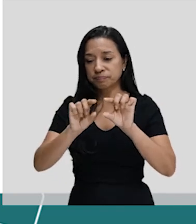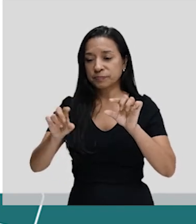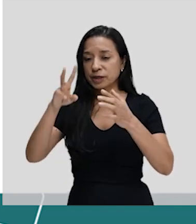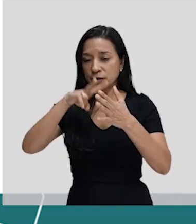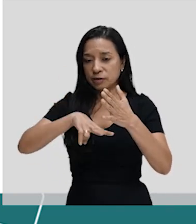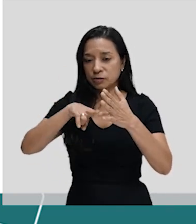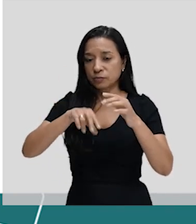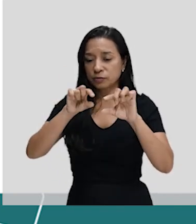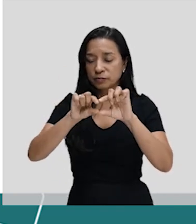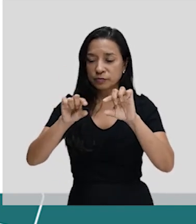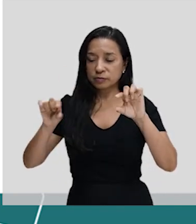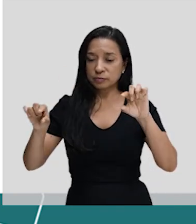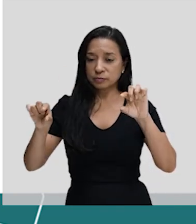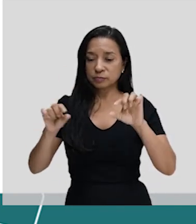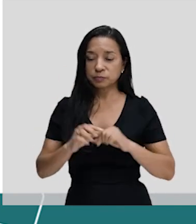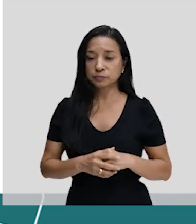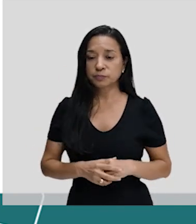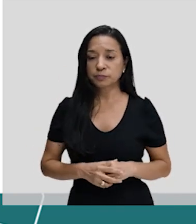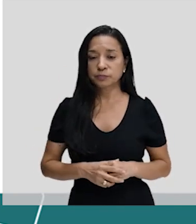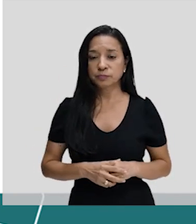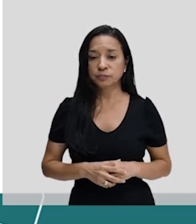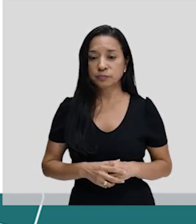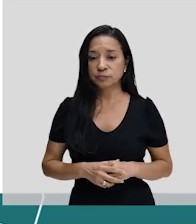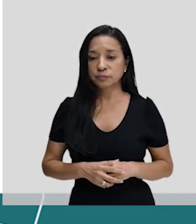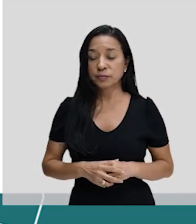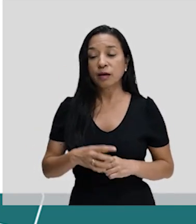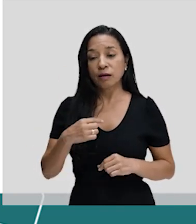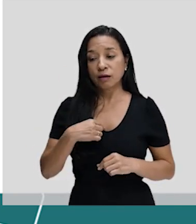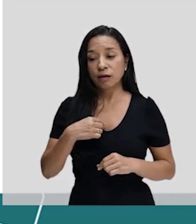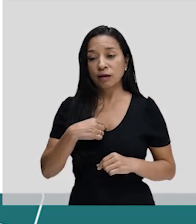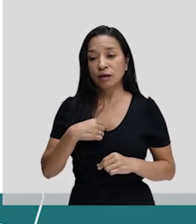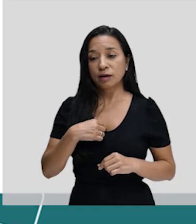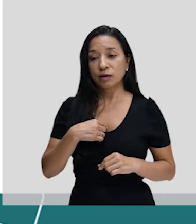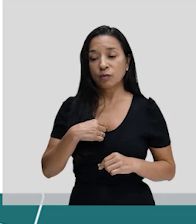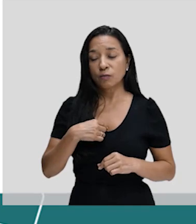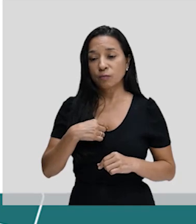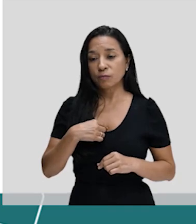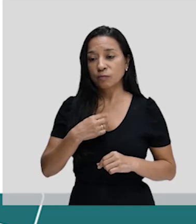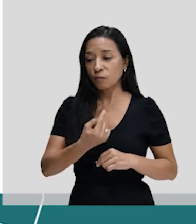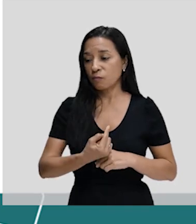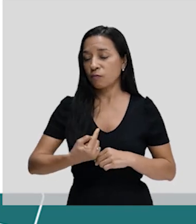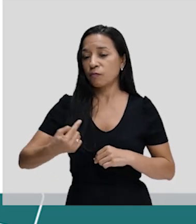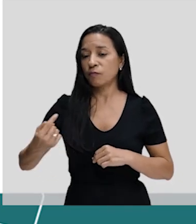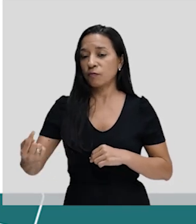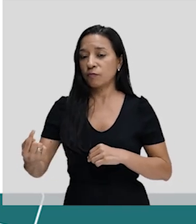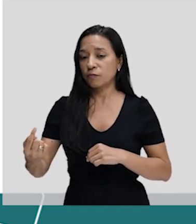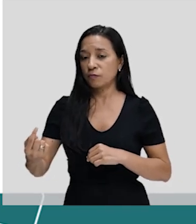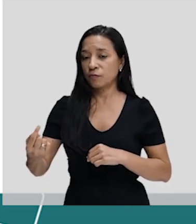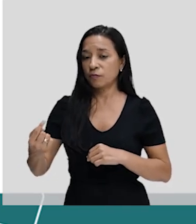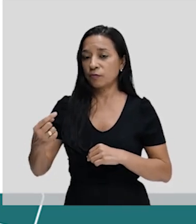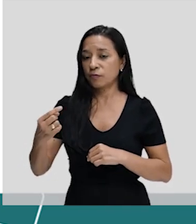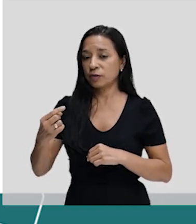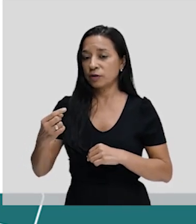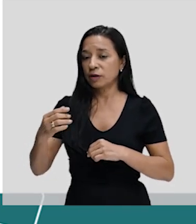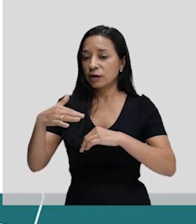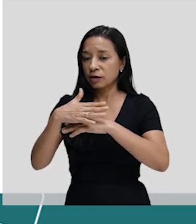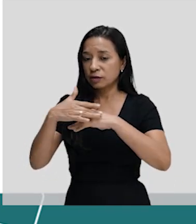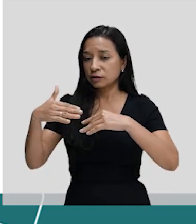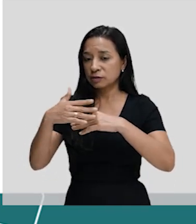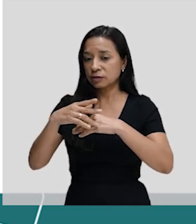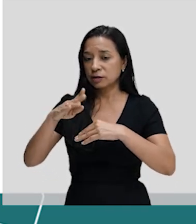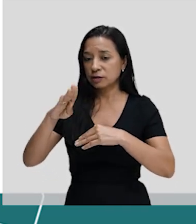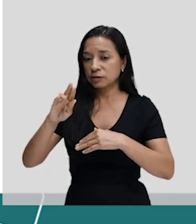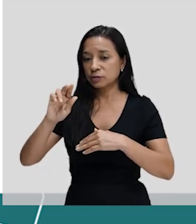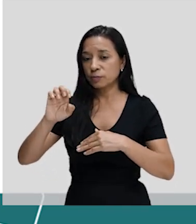25 de outubro. Então, eu estive, né, em Buenos Aires de 21 a 25 de outubro. Se